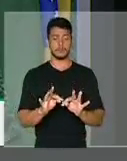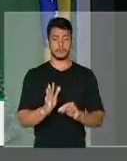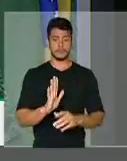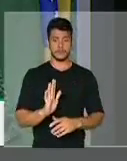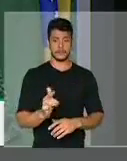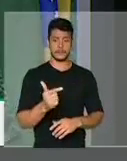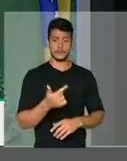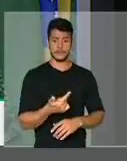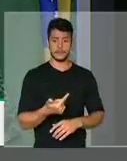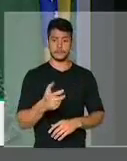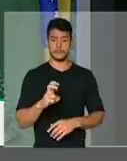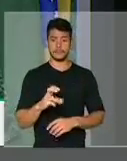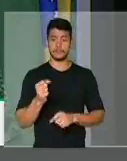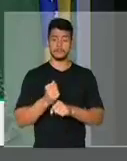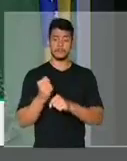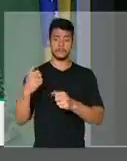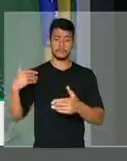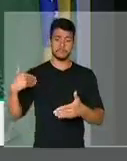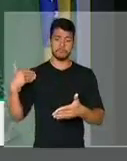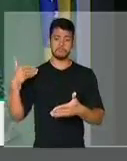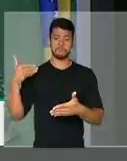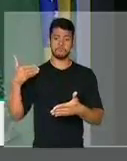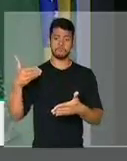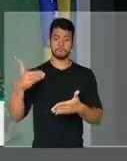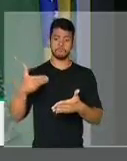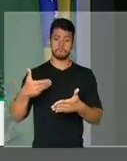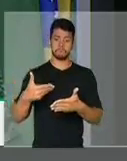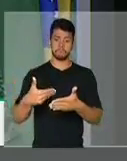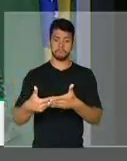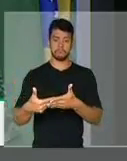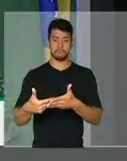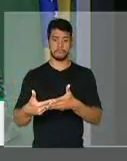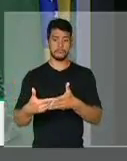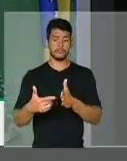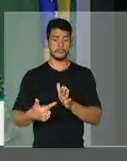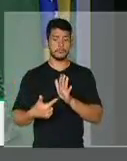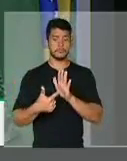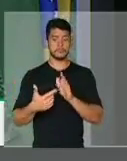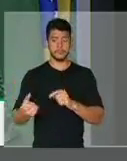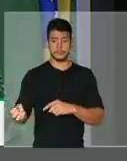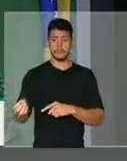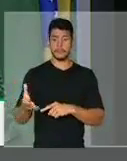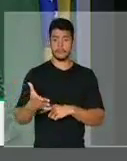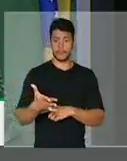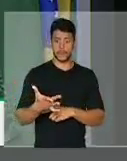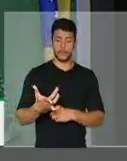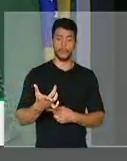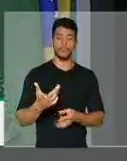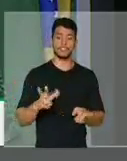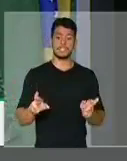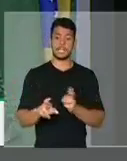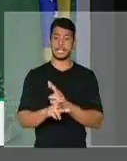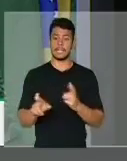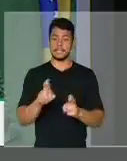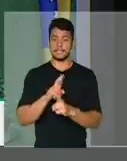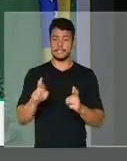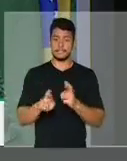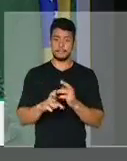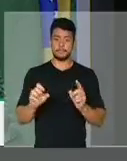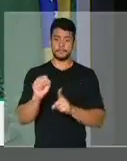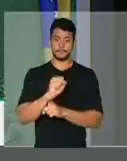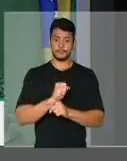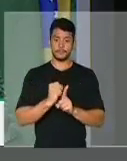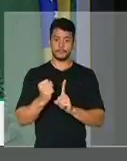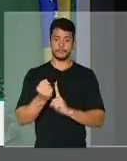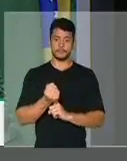25 anos, tem trazido novos paradigmas nas relações das